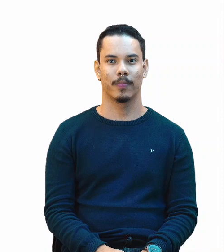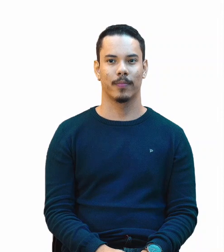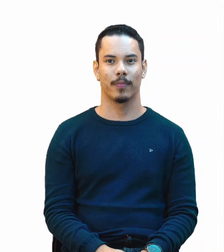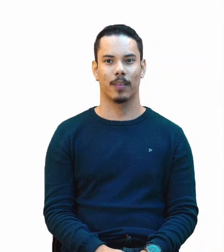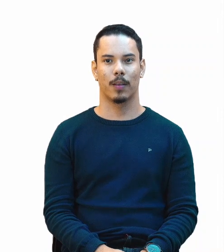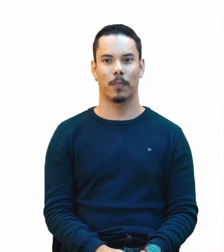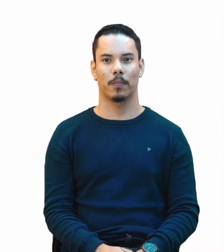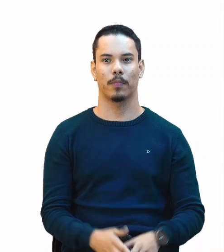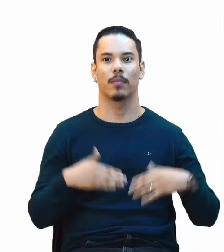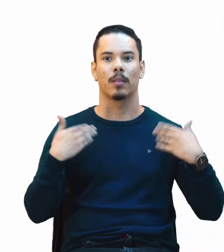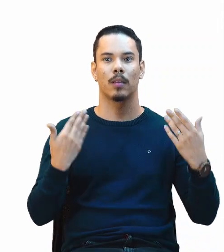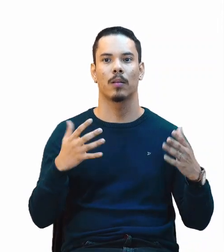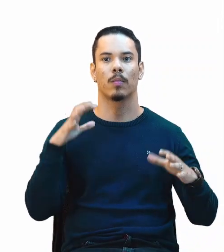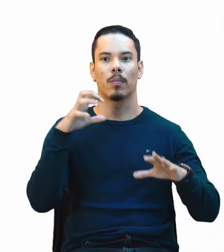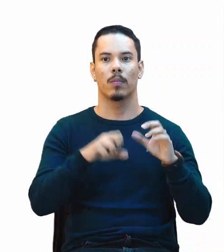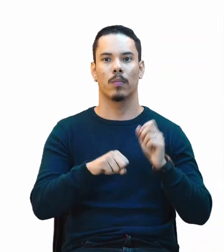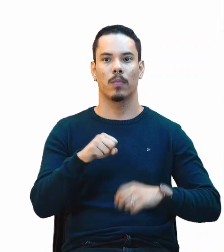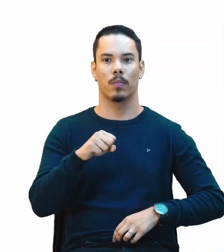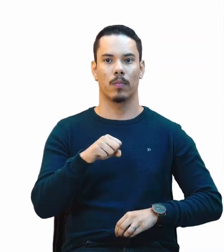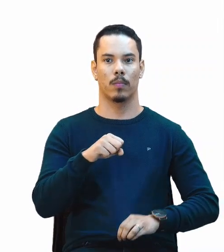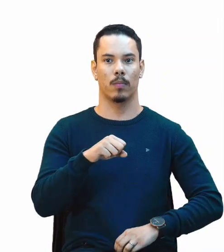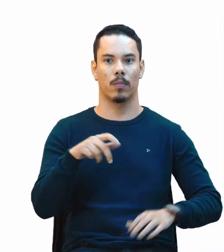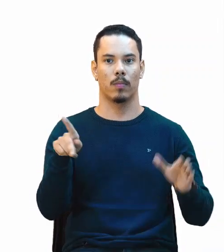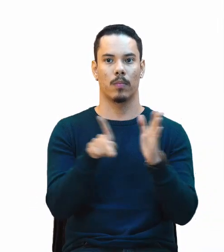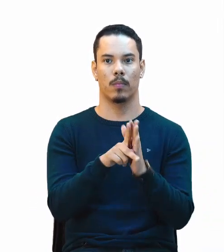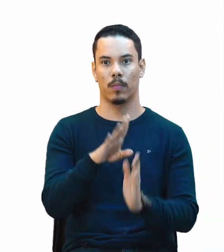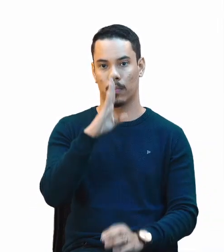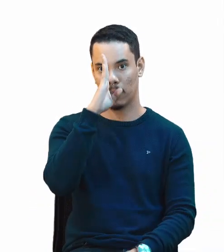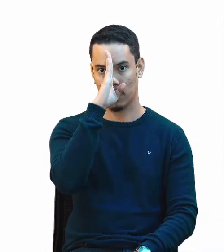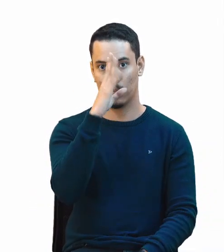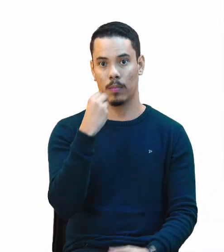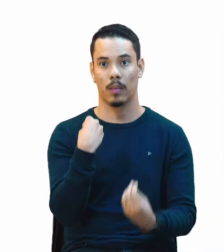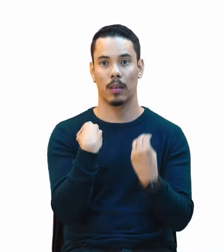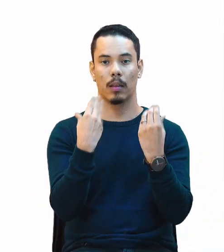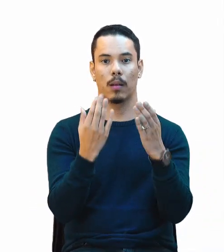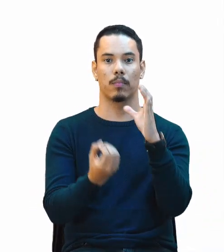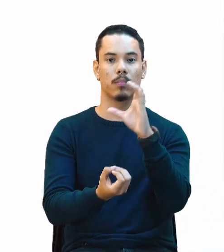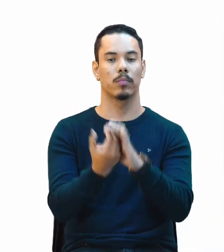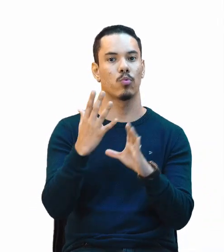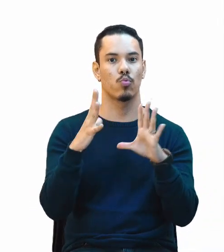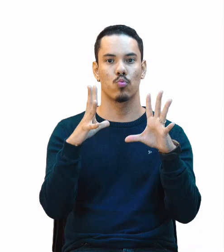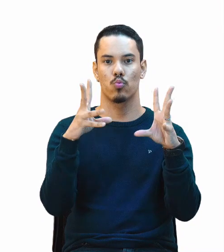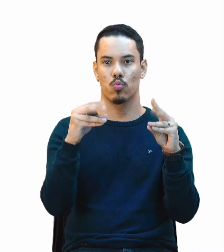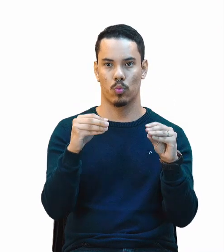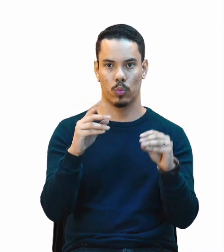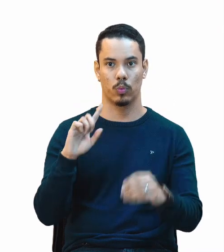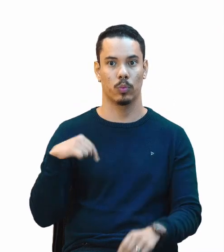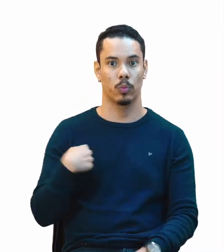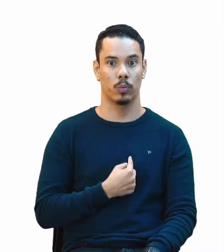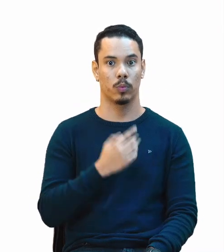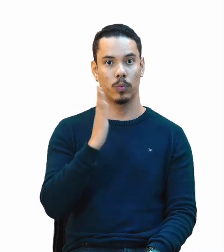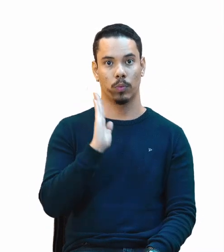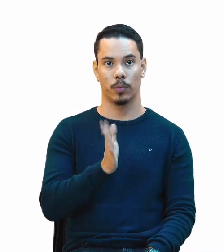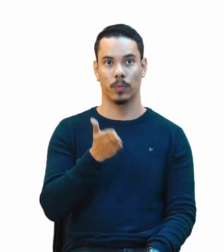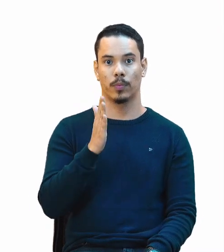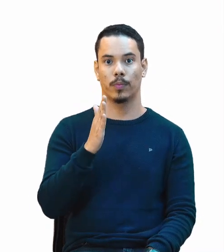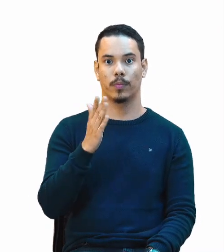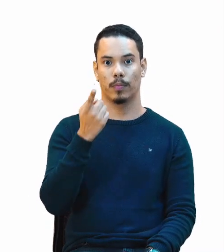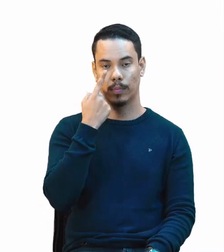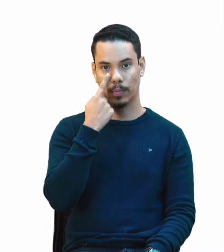A busca da arqué, né, princípio que dá origem a tudo. Nós vimos que as